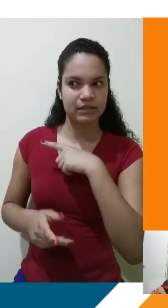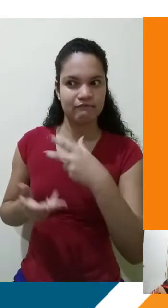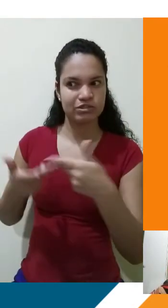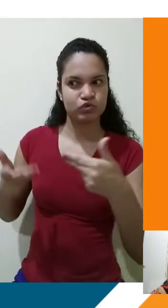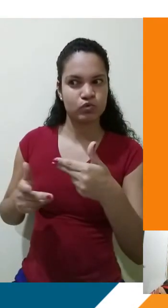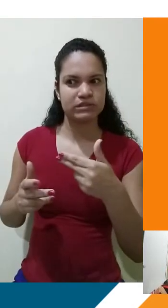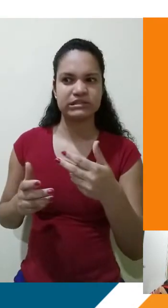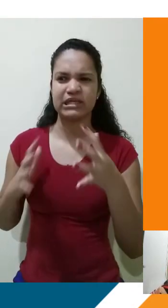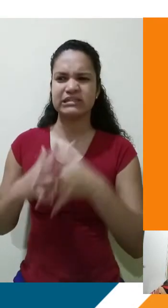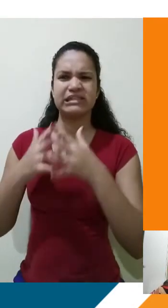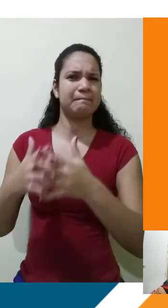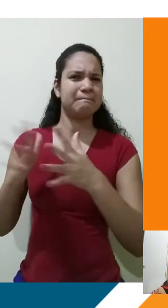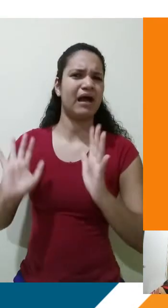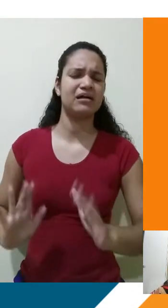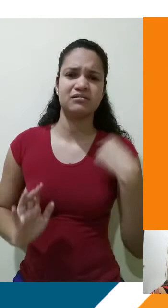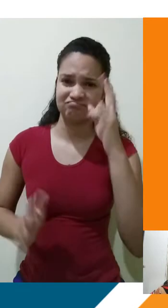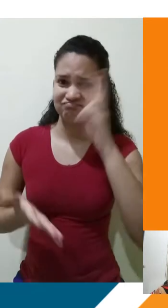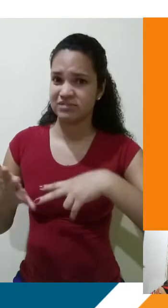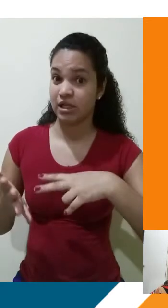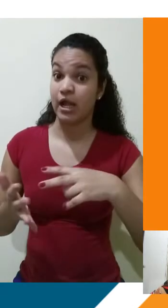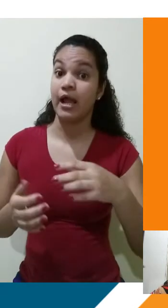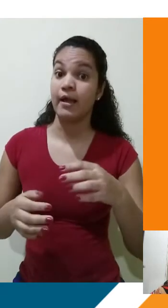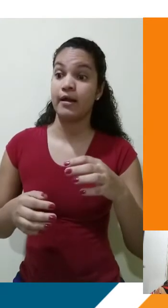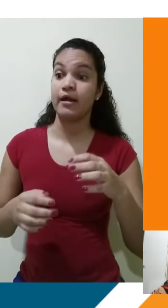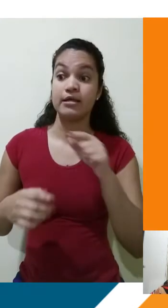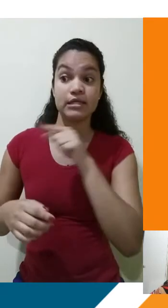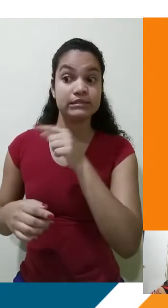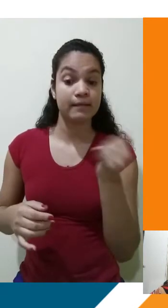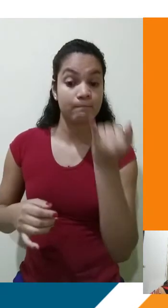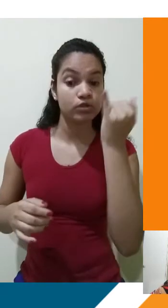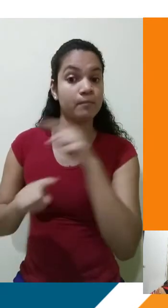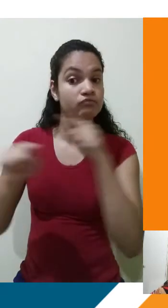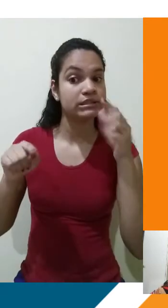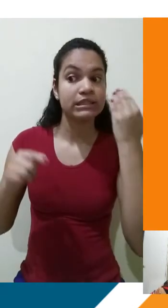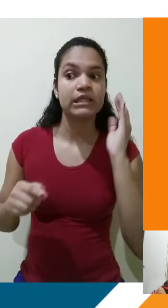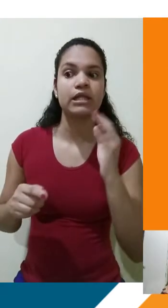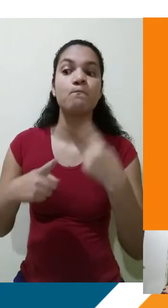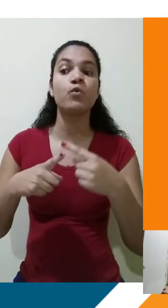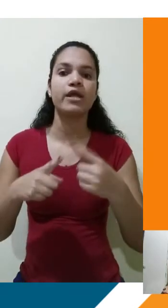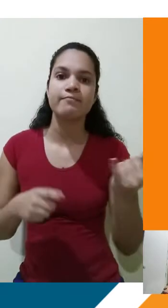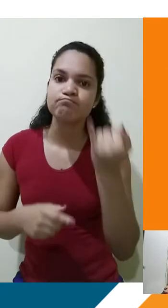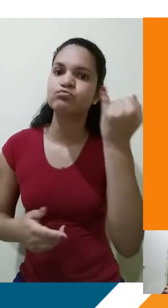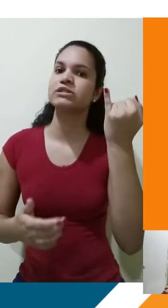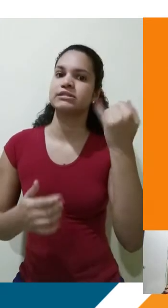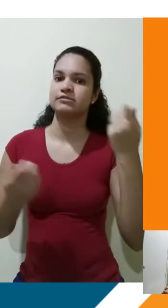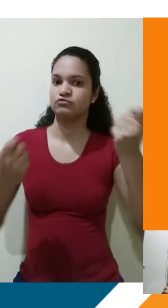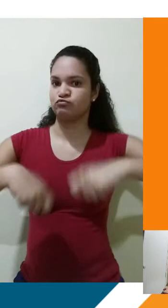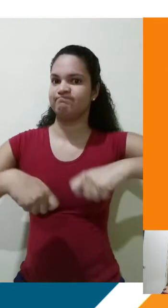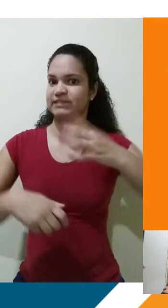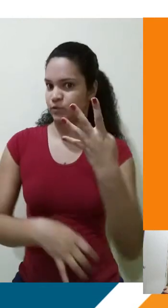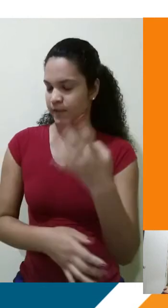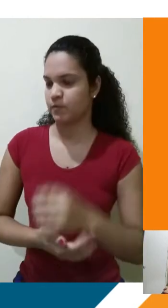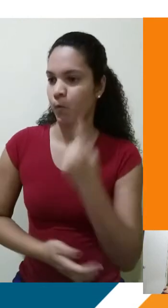nossa leitura. É assim que a gente entende a importância desse critério para a produção das nossas redações. Segurança alimentar é